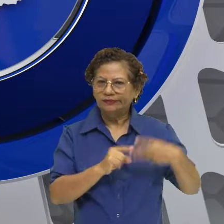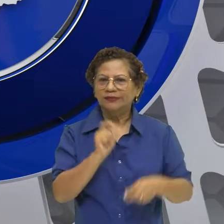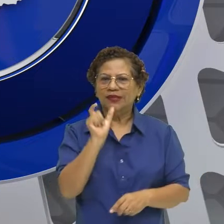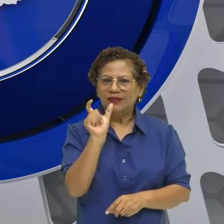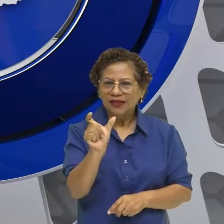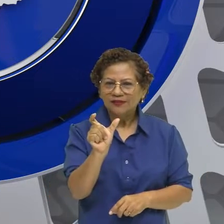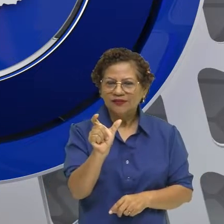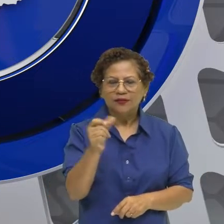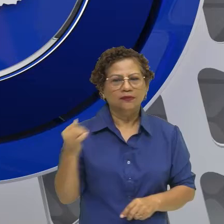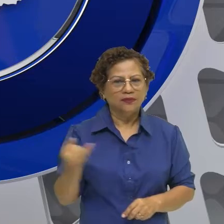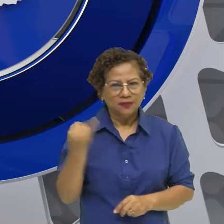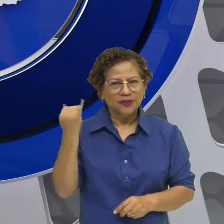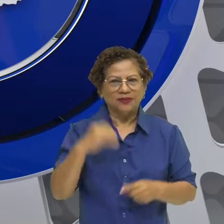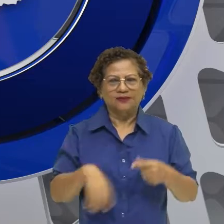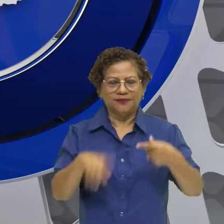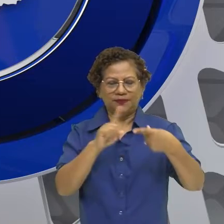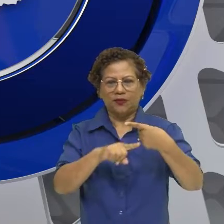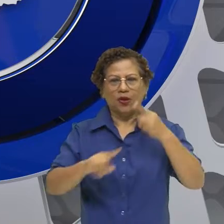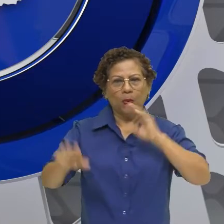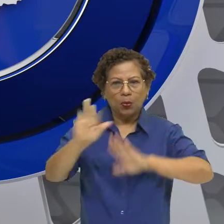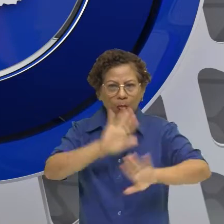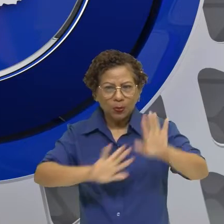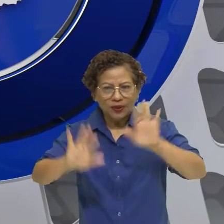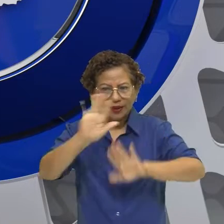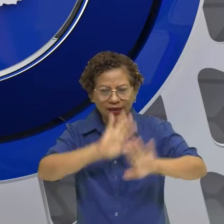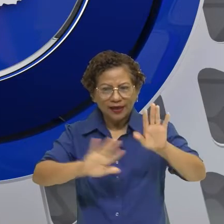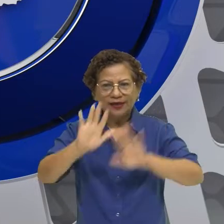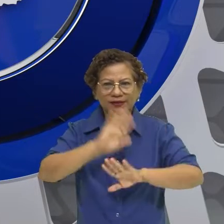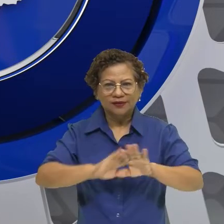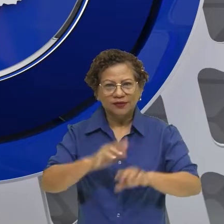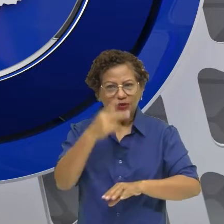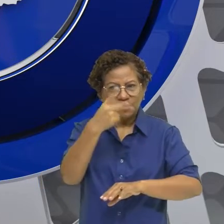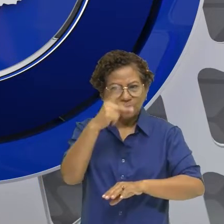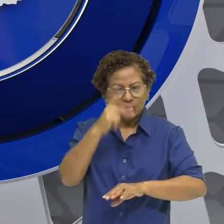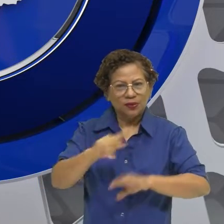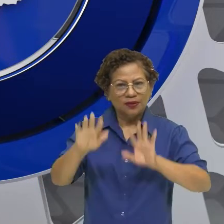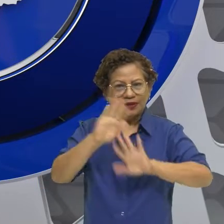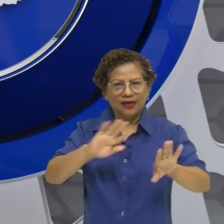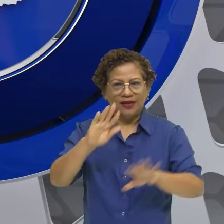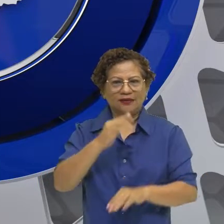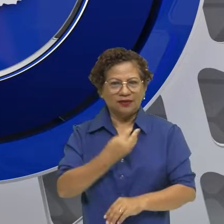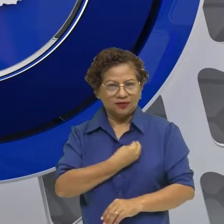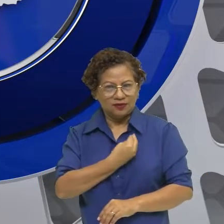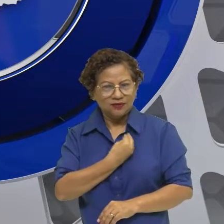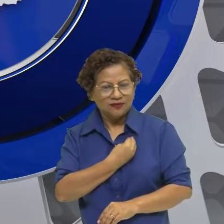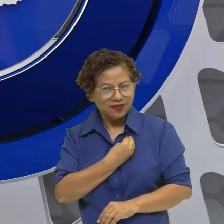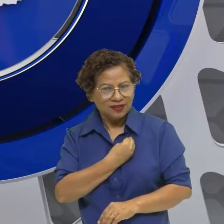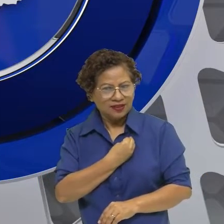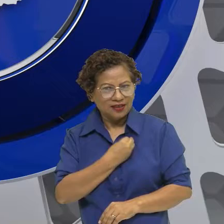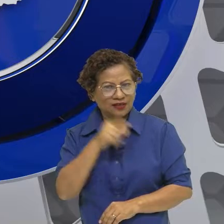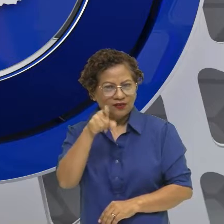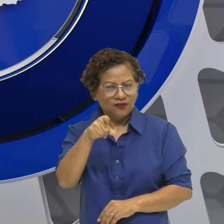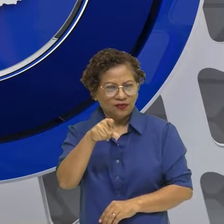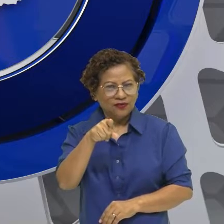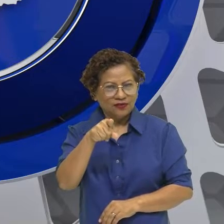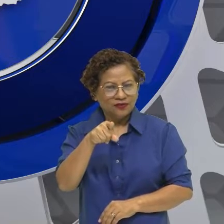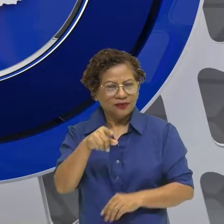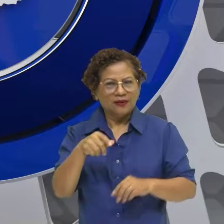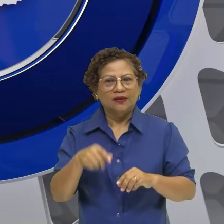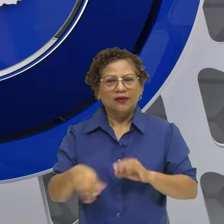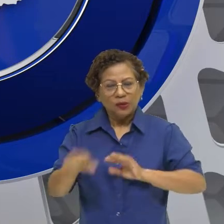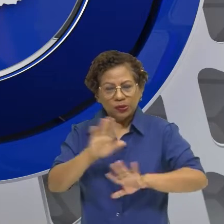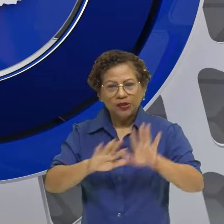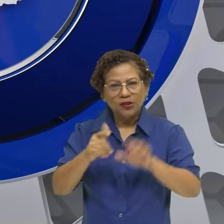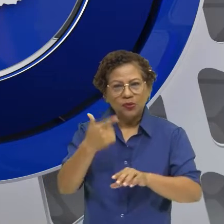falar. É o autocuidado, é cuidar de você, você cuidar. Você se cuidando, você está cuidando do outro.